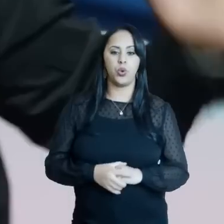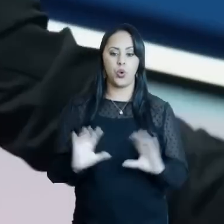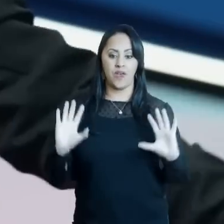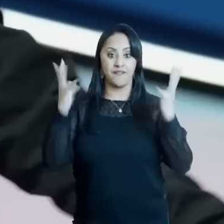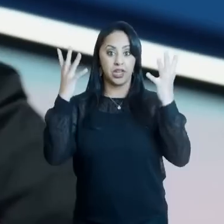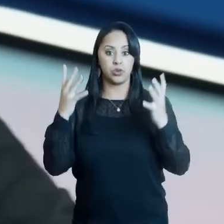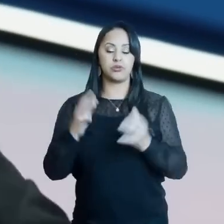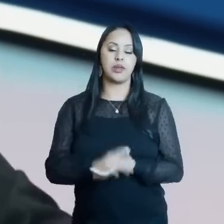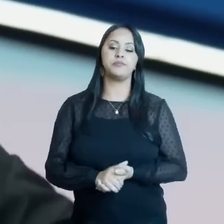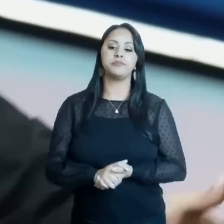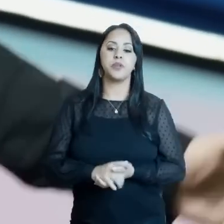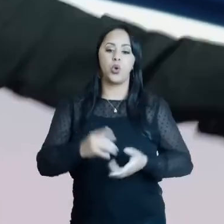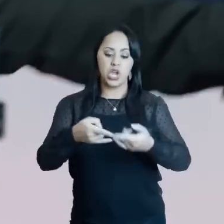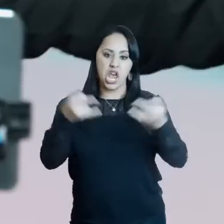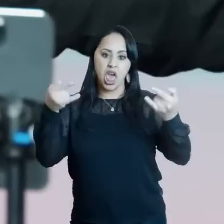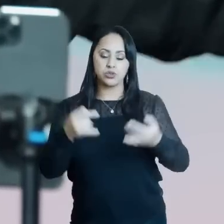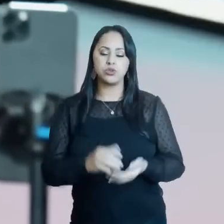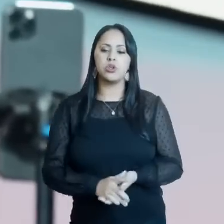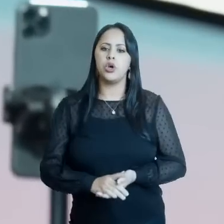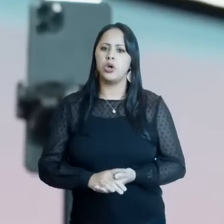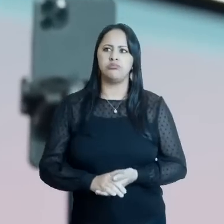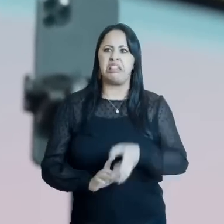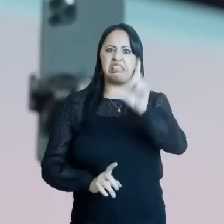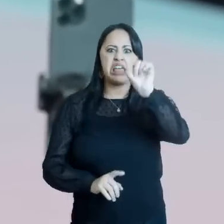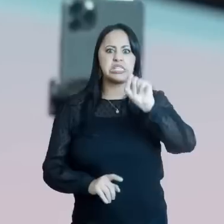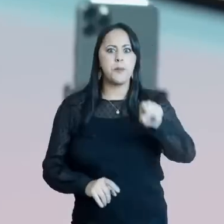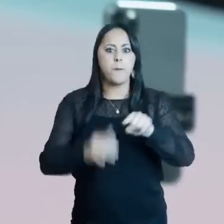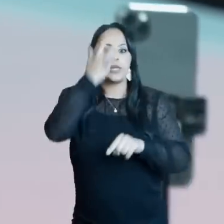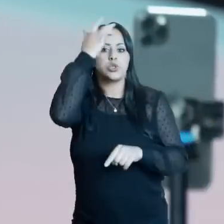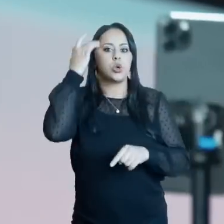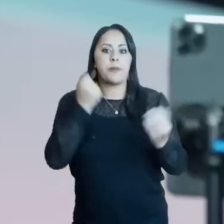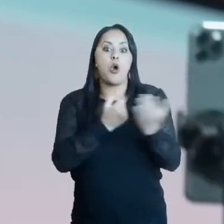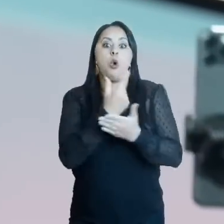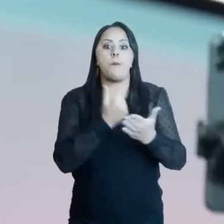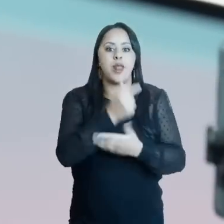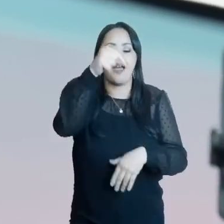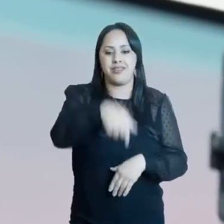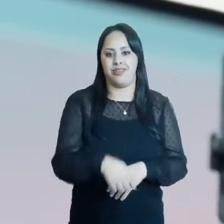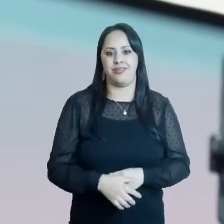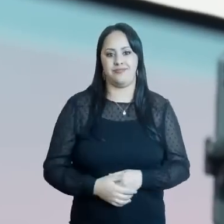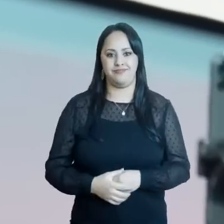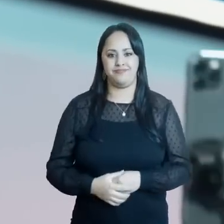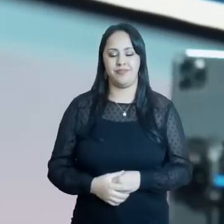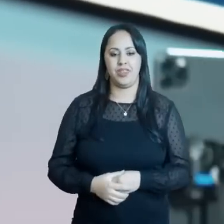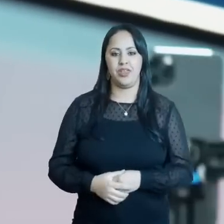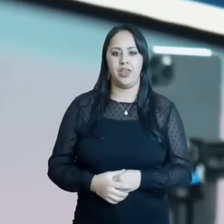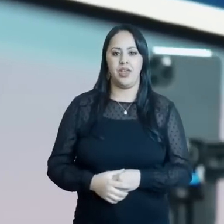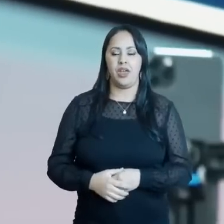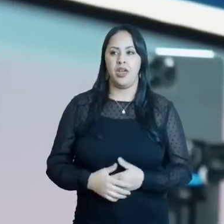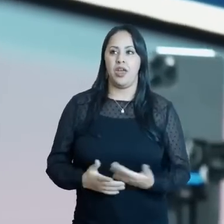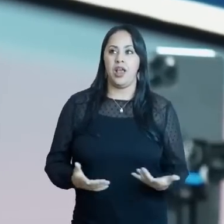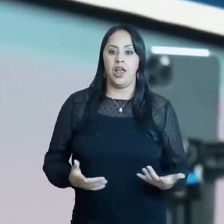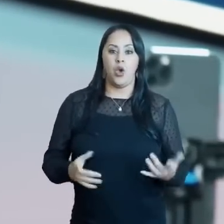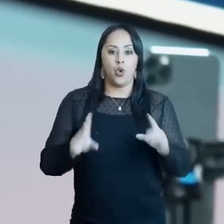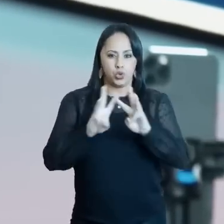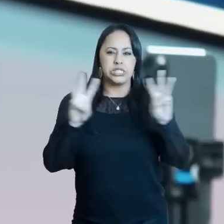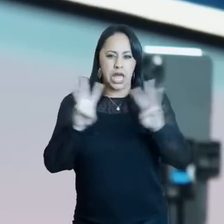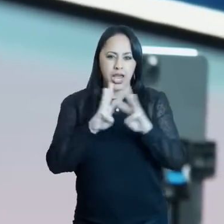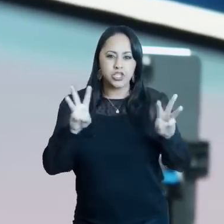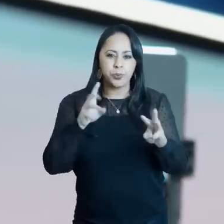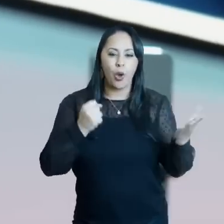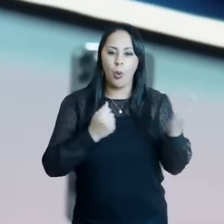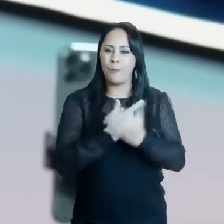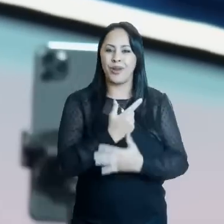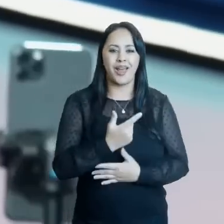os ingressos, aí veio todo mundo de uma vez, assim, umas 10 mil pessoas para comprar o ingresso para participar aqui do evento. A plataforma aqui